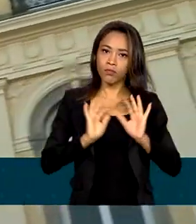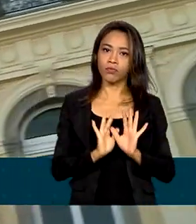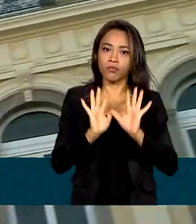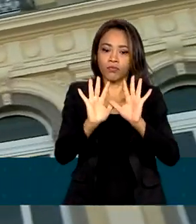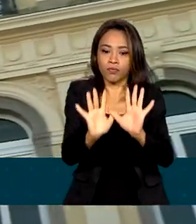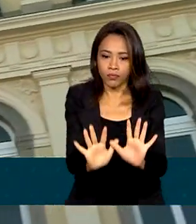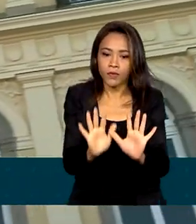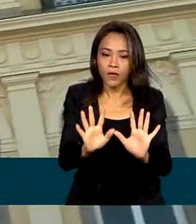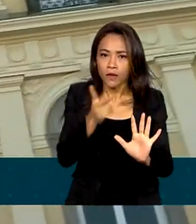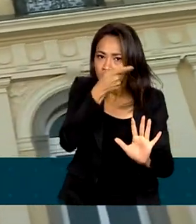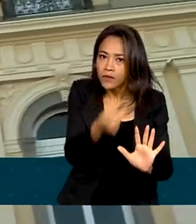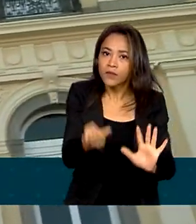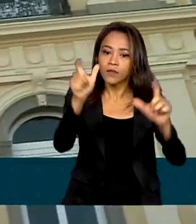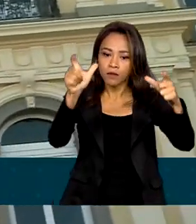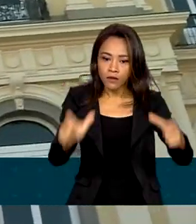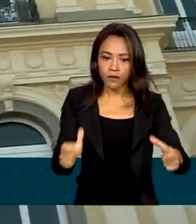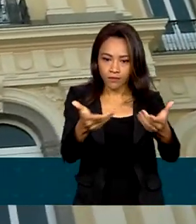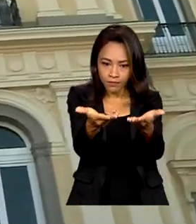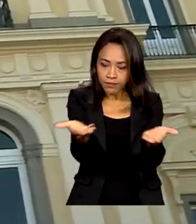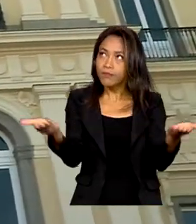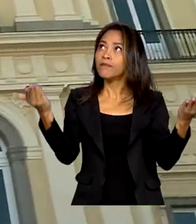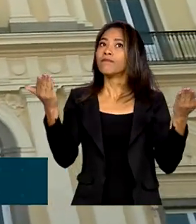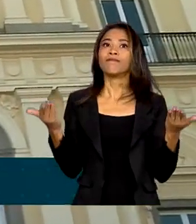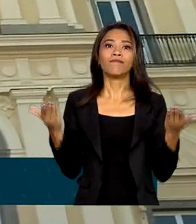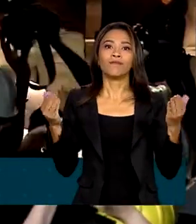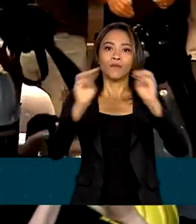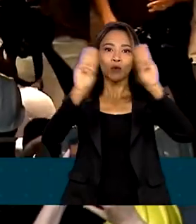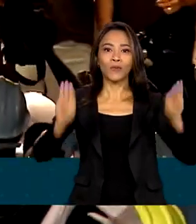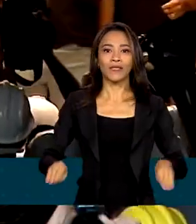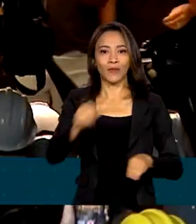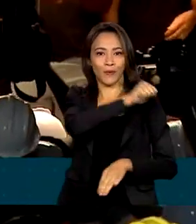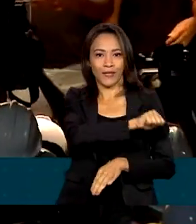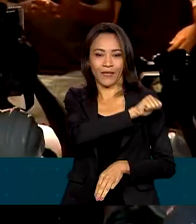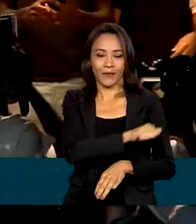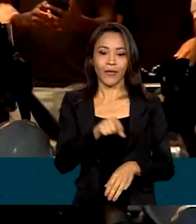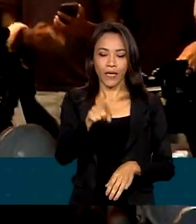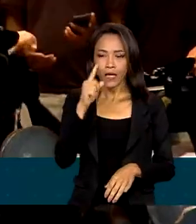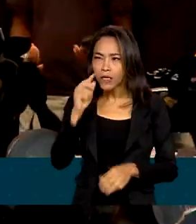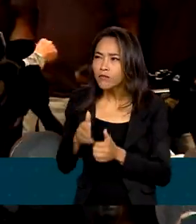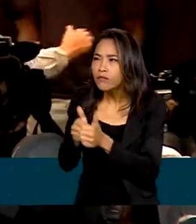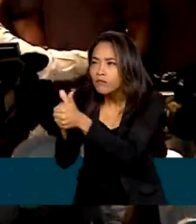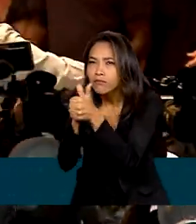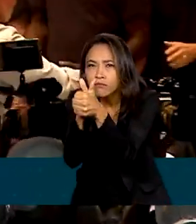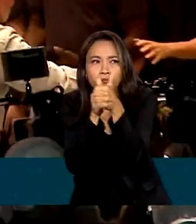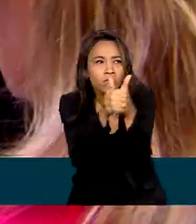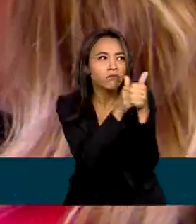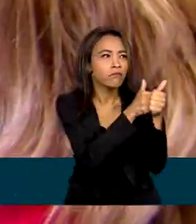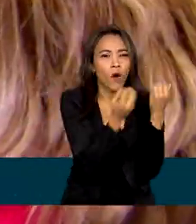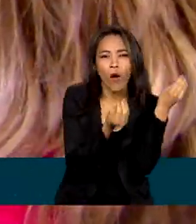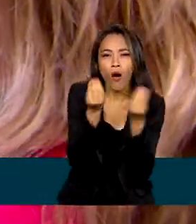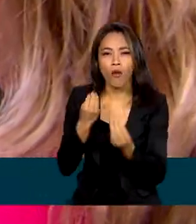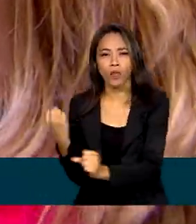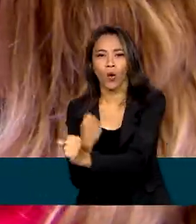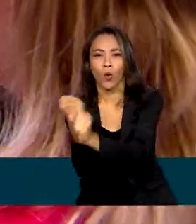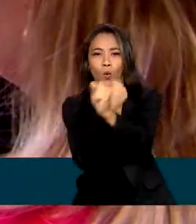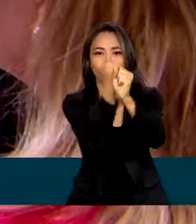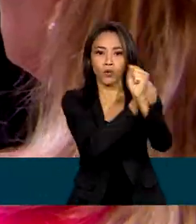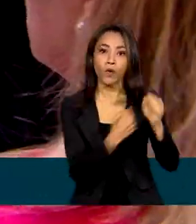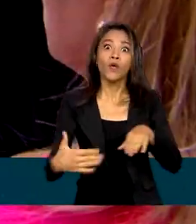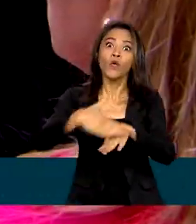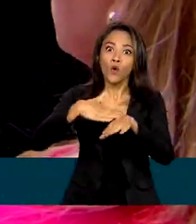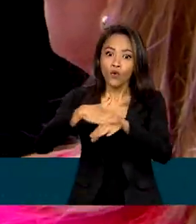Nacional na Quinta da Boa Vista, no Rio de Janeiro. Ele inspecionou o andamento das obras e conversou com